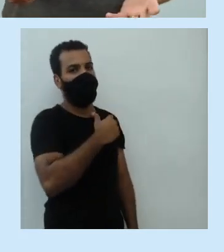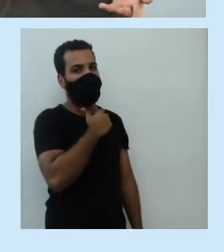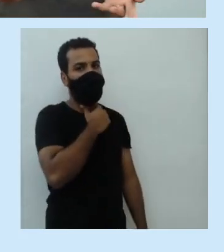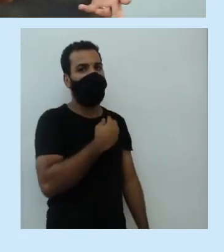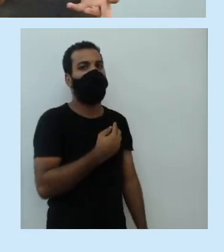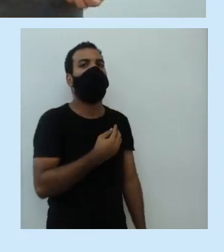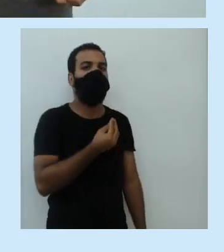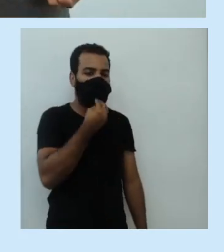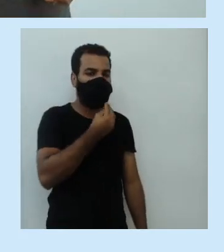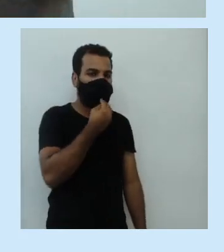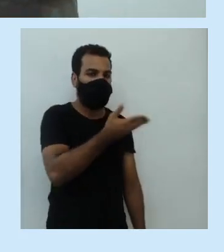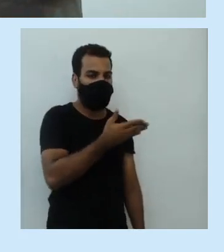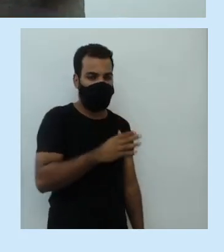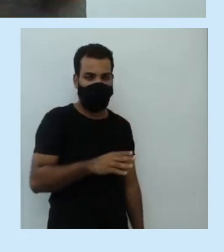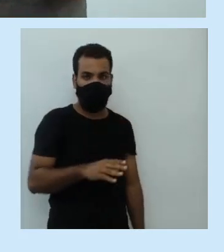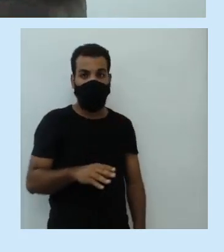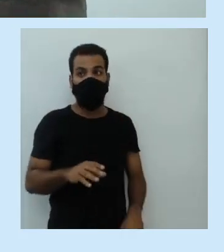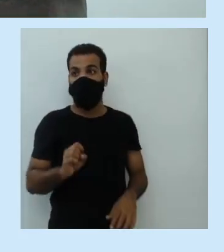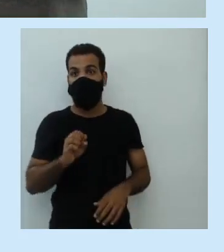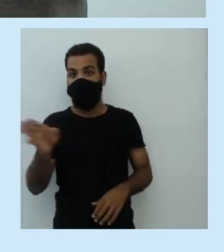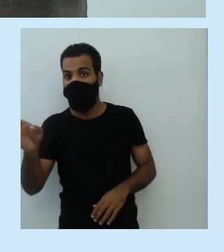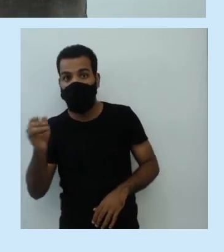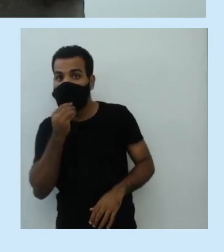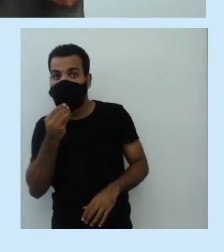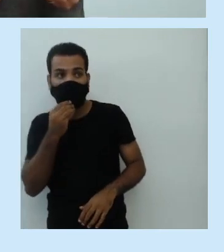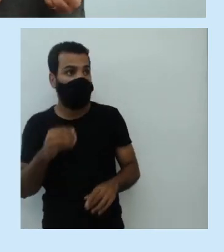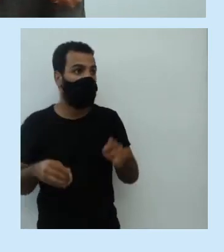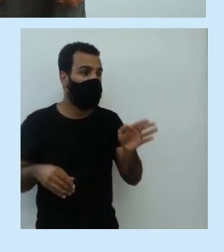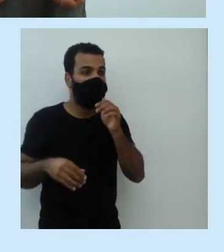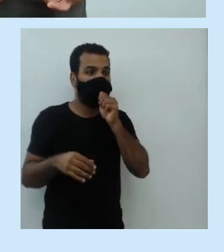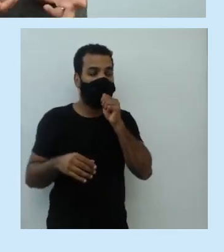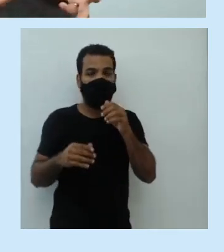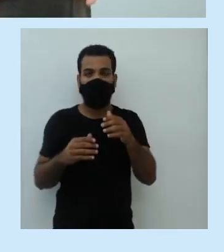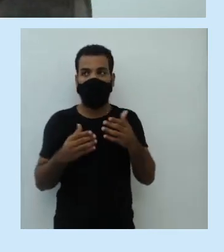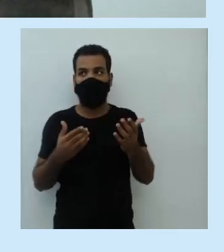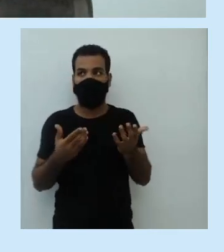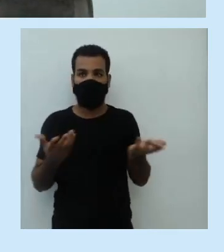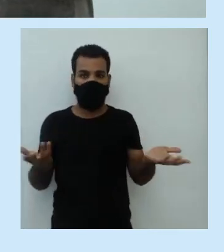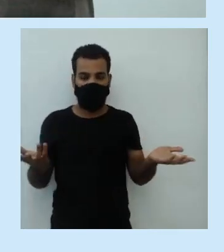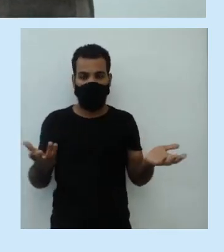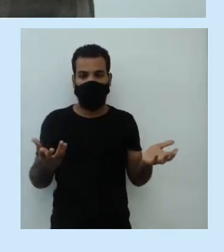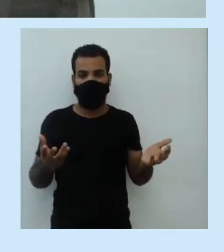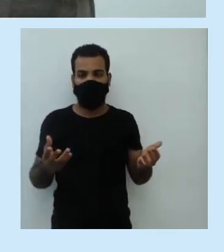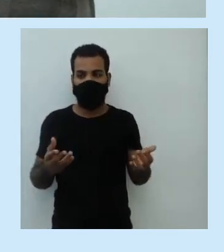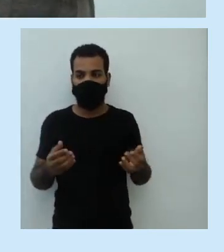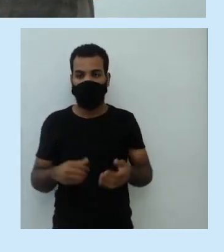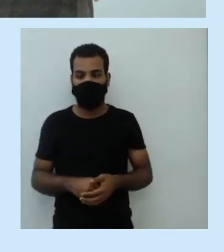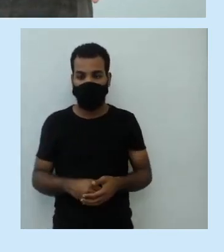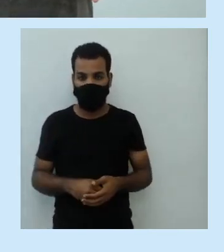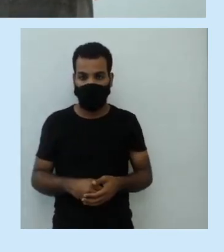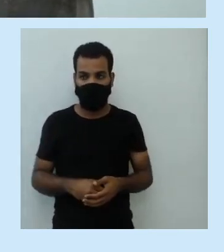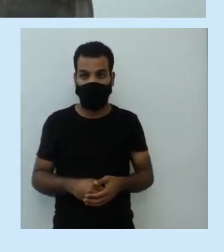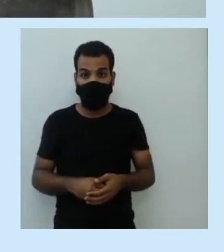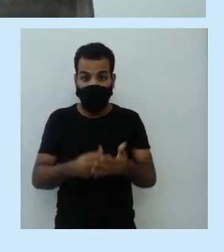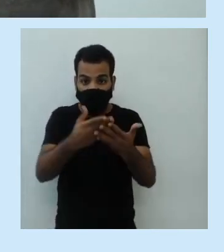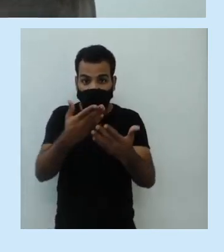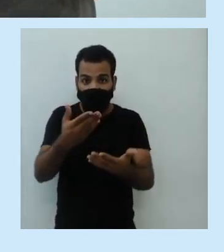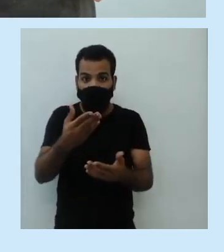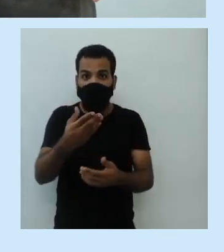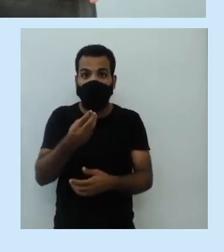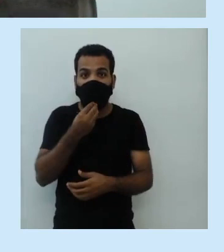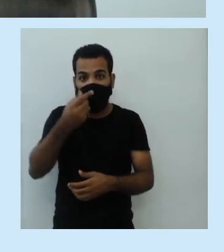vida. Não desperdice a sua faculdade, jovem, por causa do sonho de ser